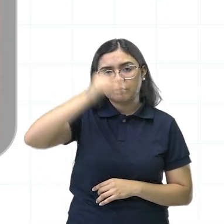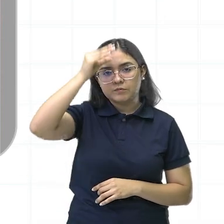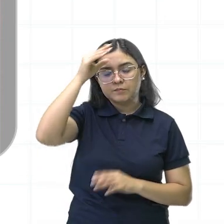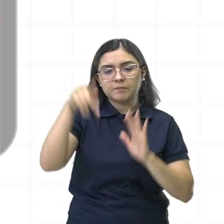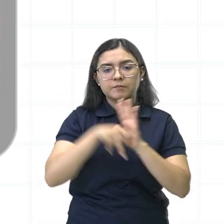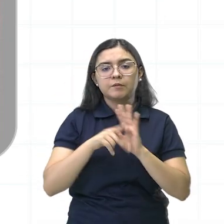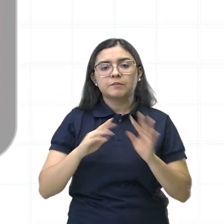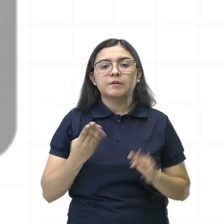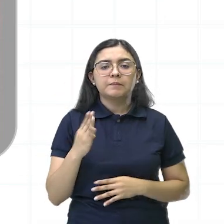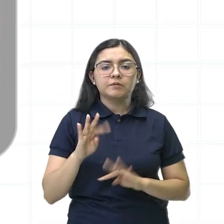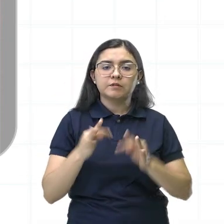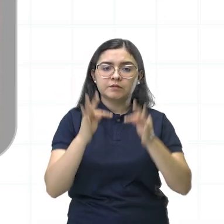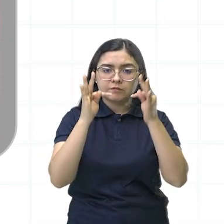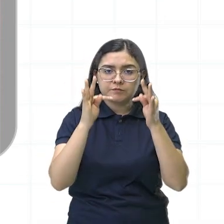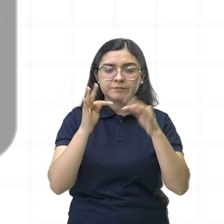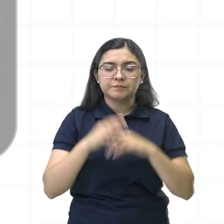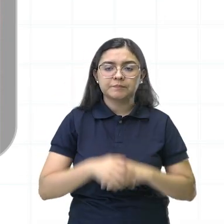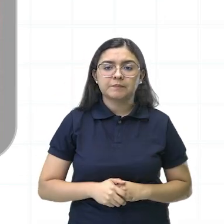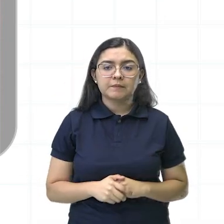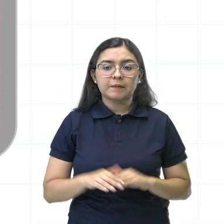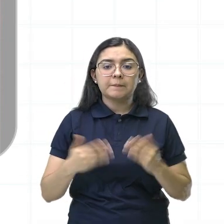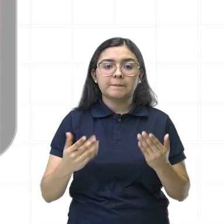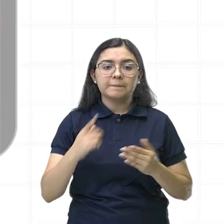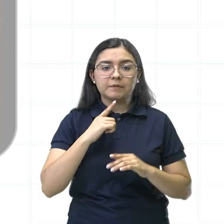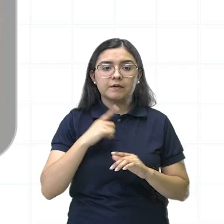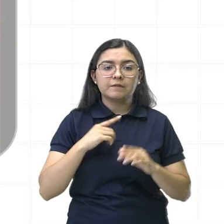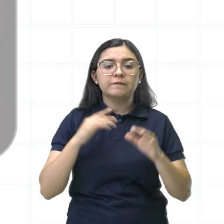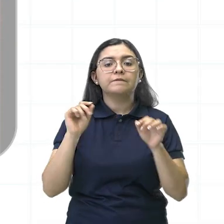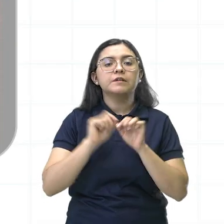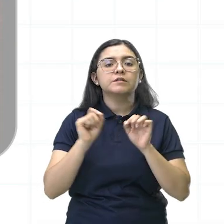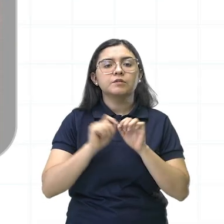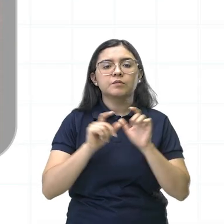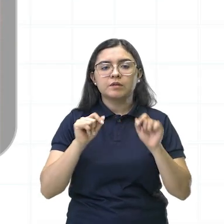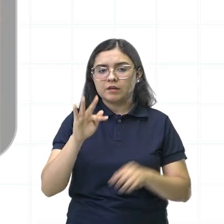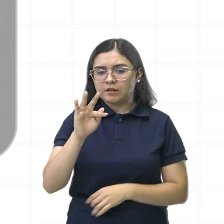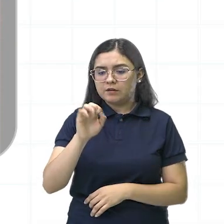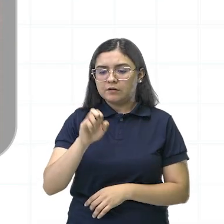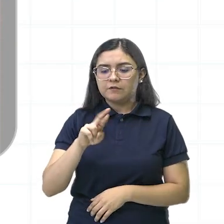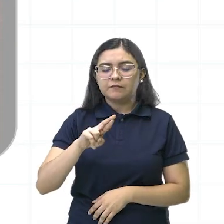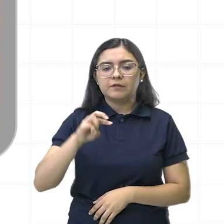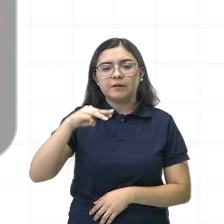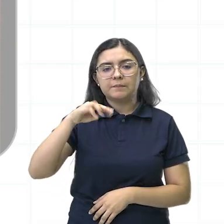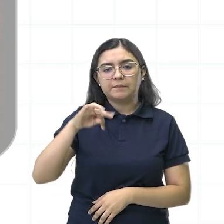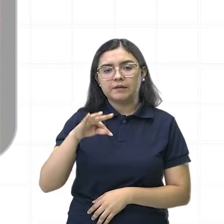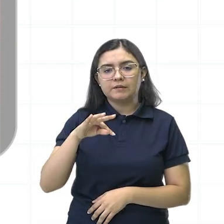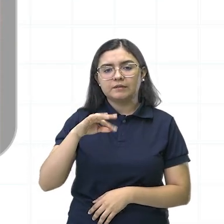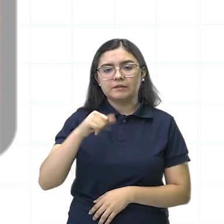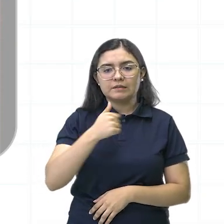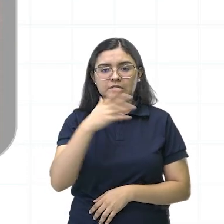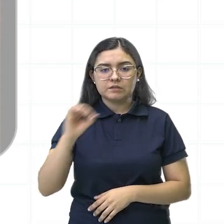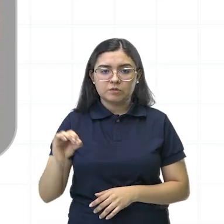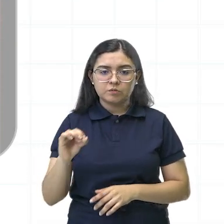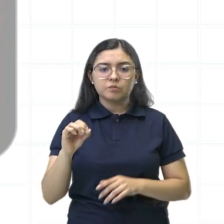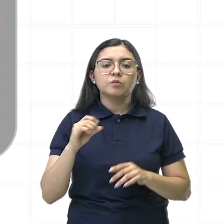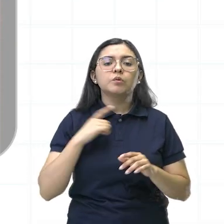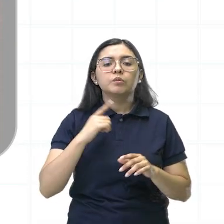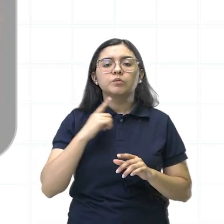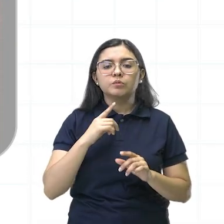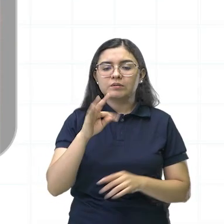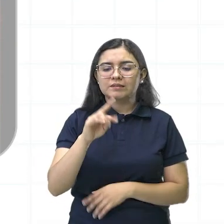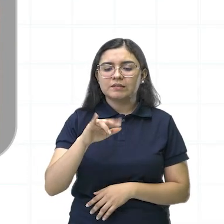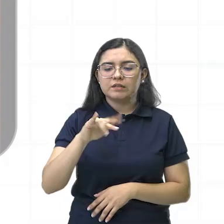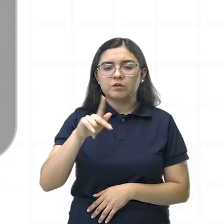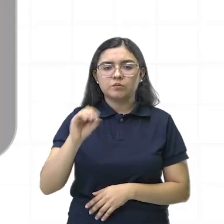da biotecnologia para fazer a fermentação do trigo. Mas para que eu vou fazer a fermentação do trigo?